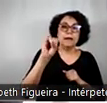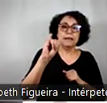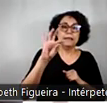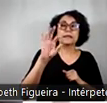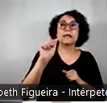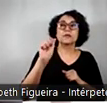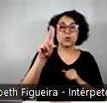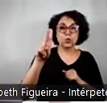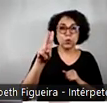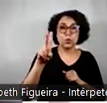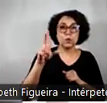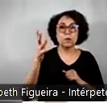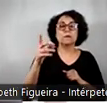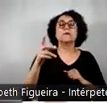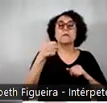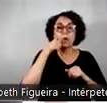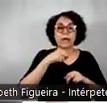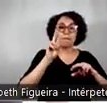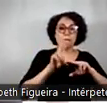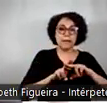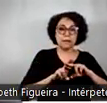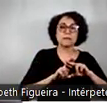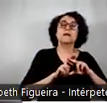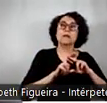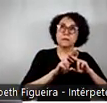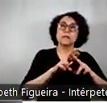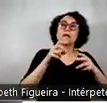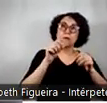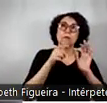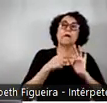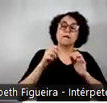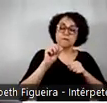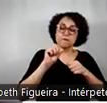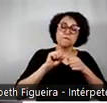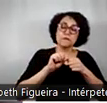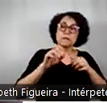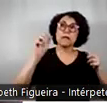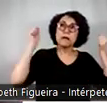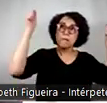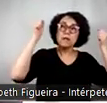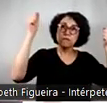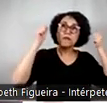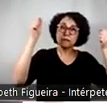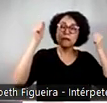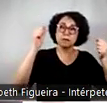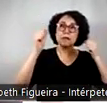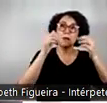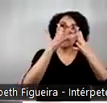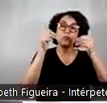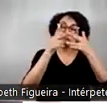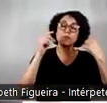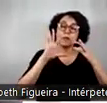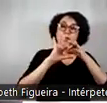que eu trouxe alguns casos, né, de como que esse processo de violência, né, de estigma, né, da população